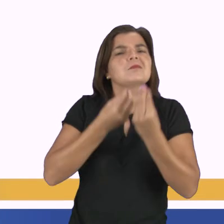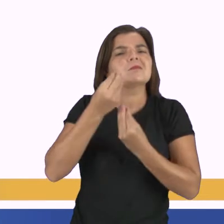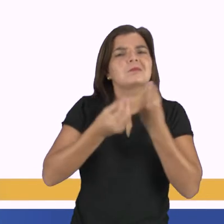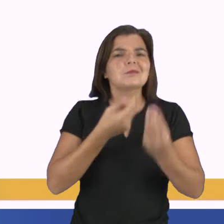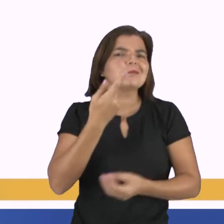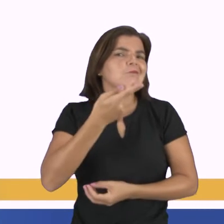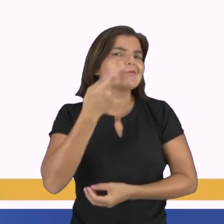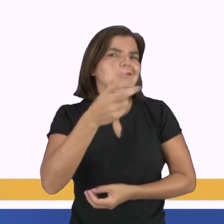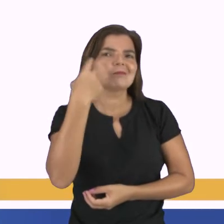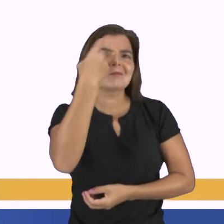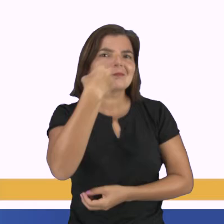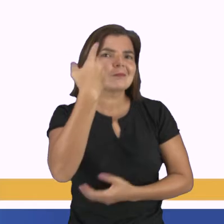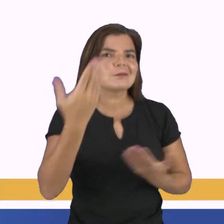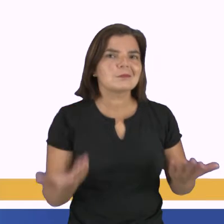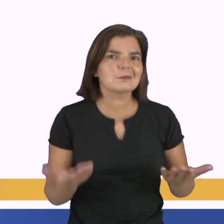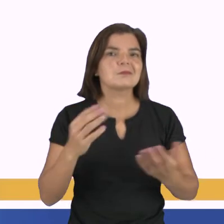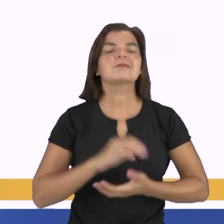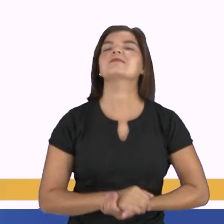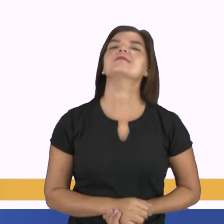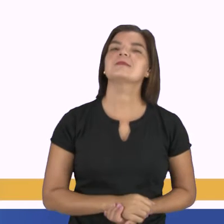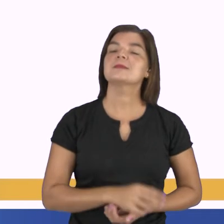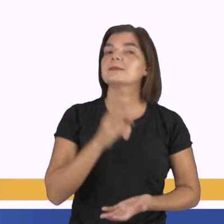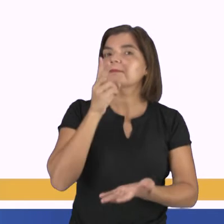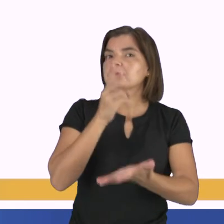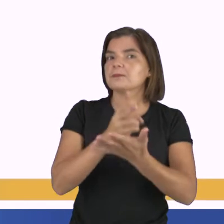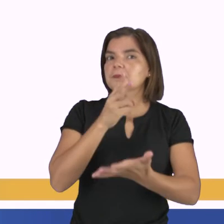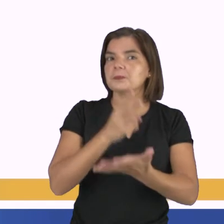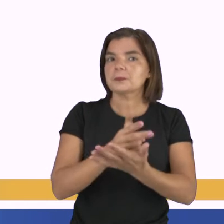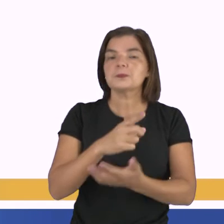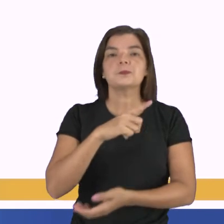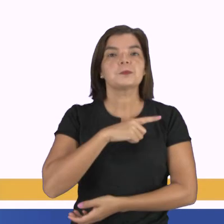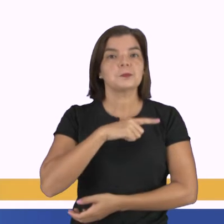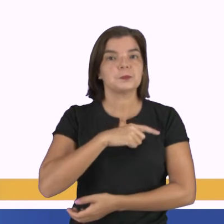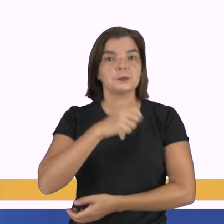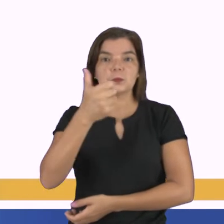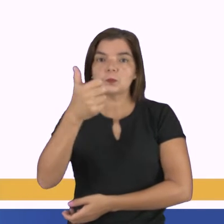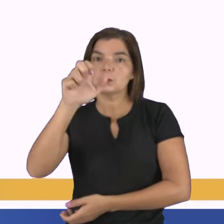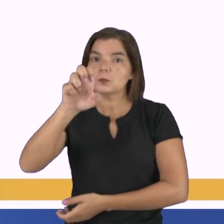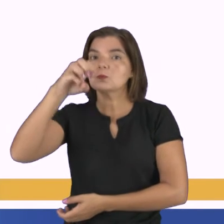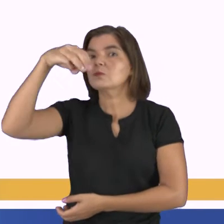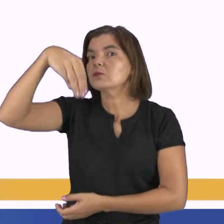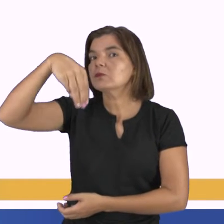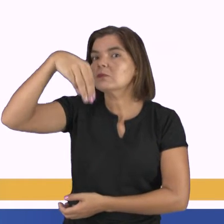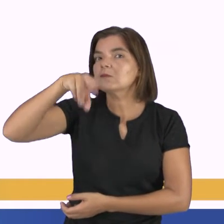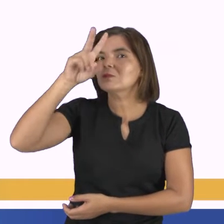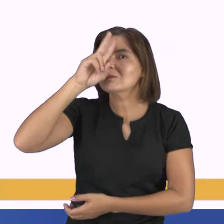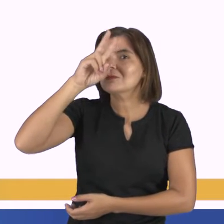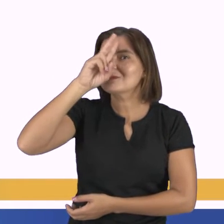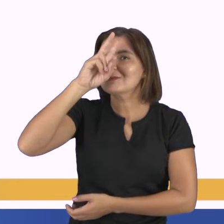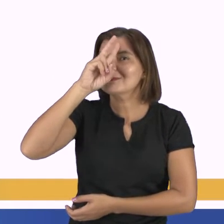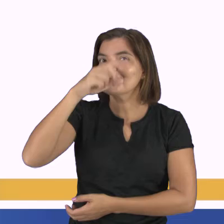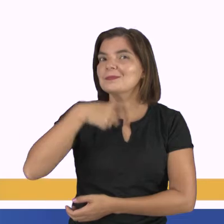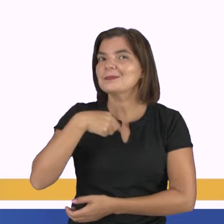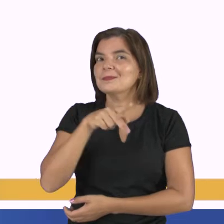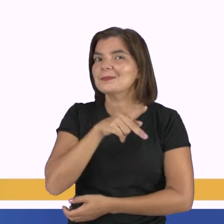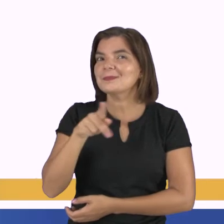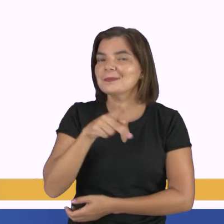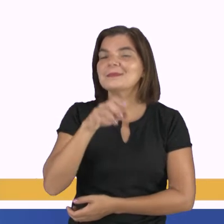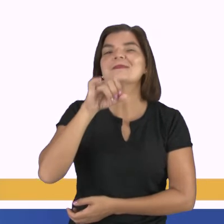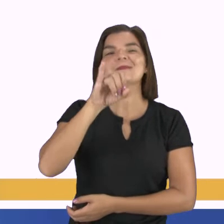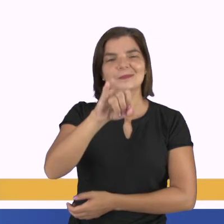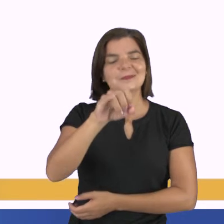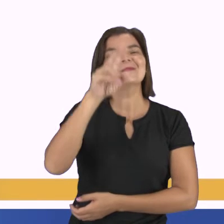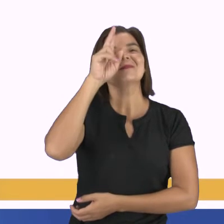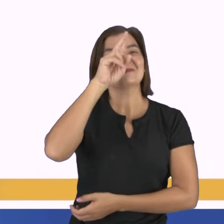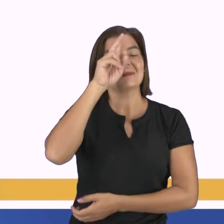ela em espanhol, professor? Olha só. Toda vez que tiver o minuto 15, vocês têm que lembrar de mim, certo? Se você lembrar de mim,